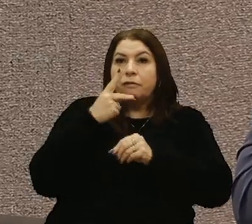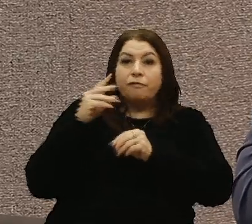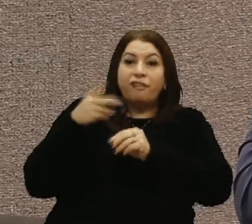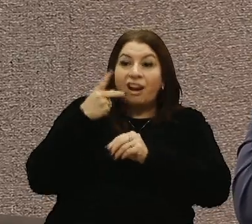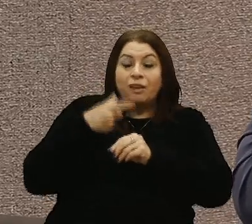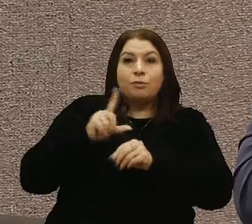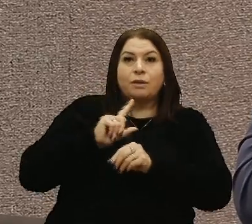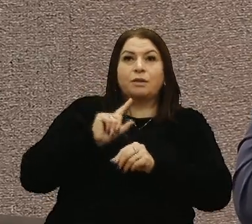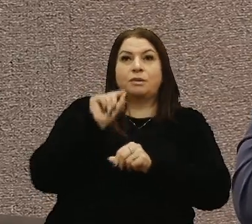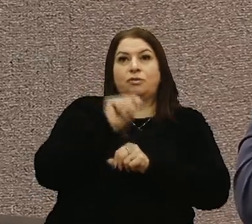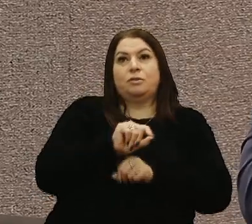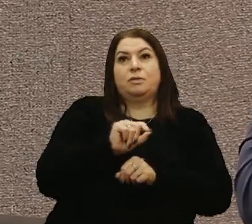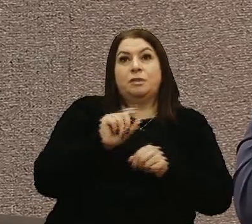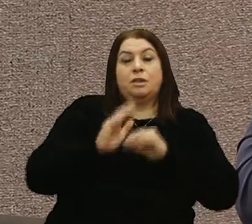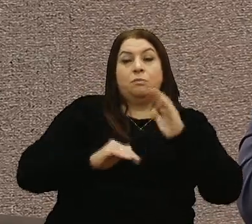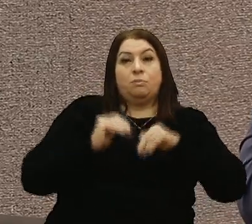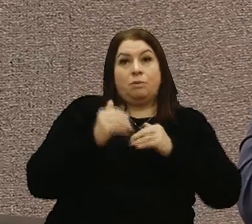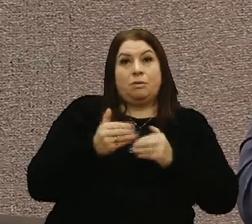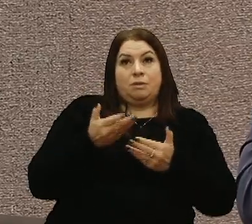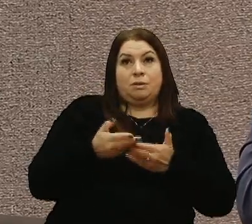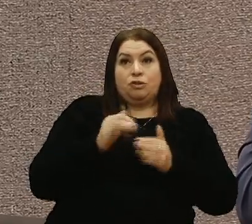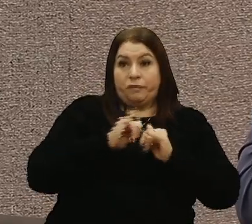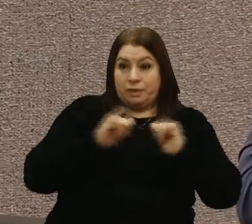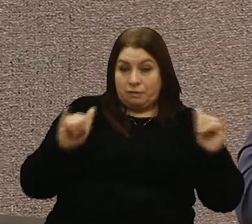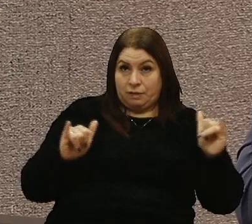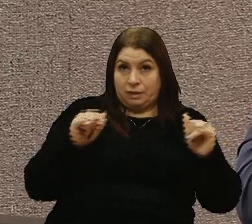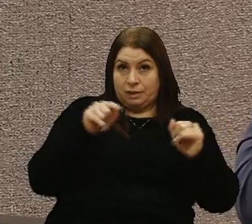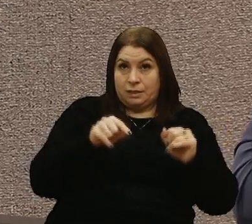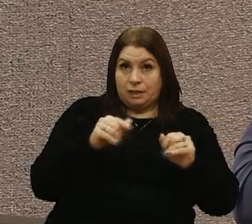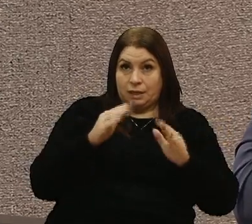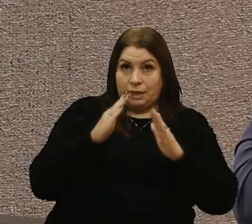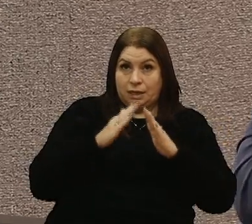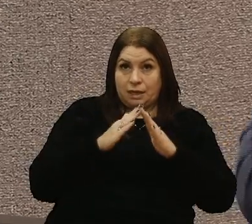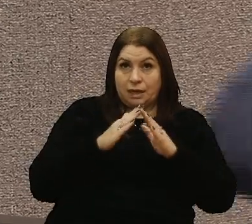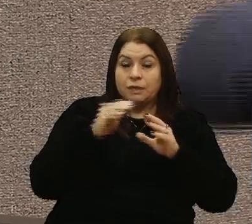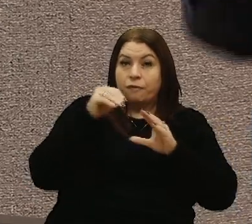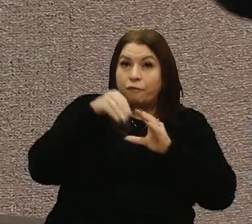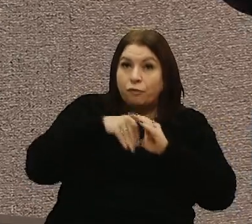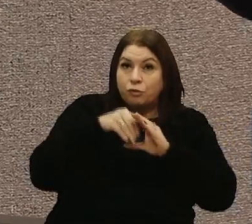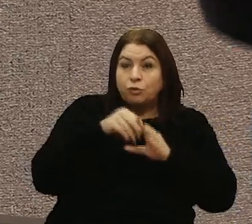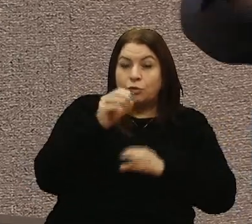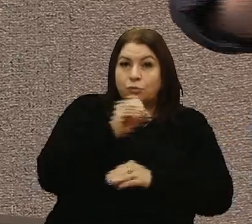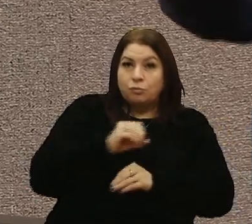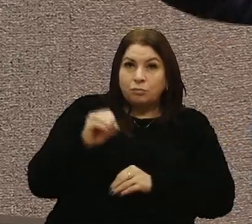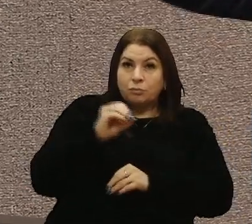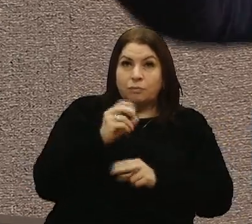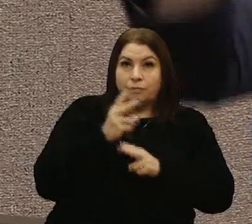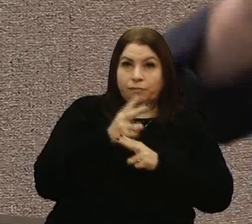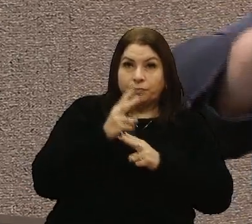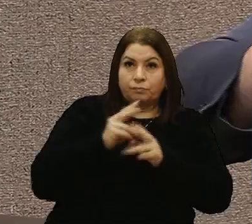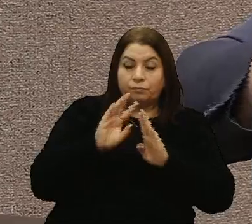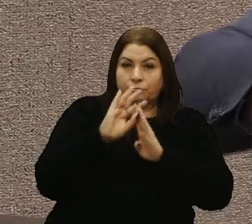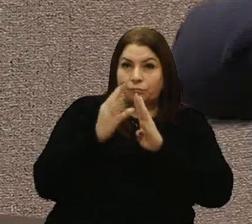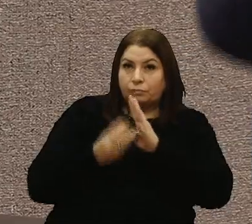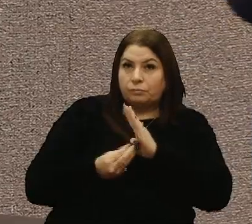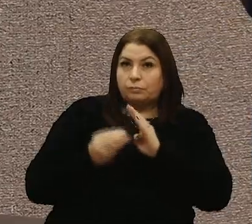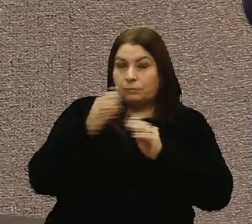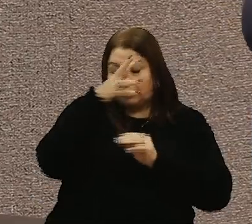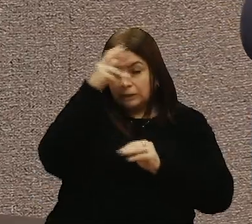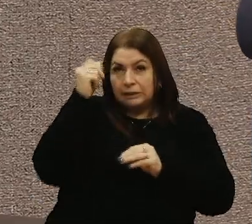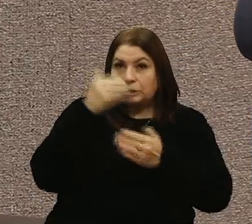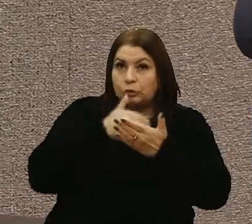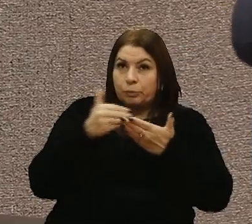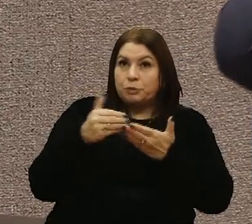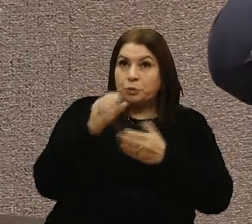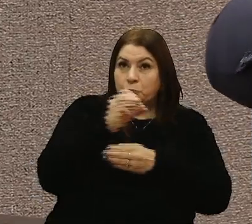ovo. Esse é o problema. Sim. Se tivesse anunciado, e esta casa voltou em outubro, este empréstimo do SAMAI para a prefeitura, e a partir